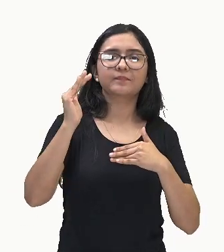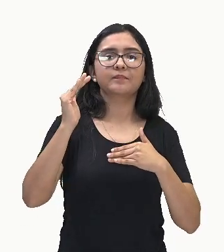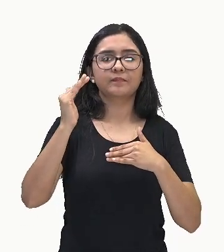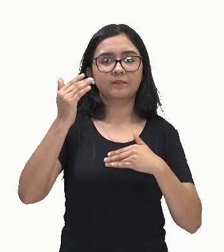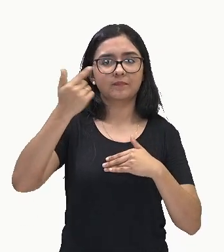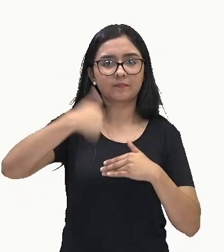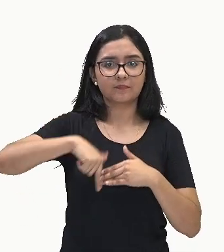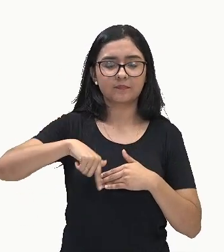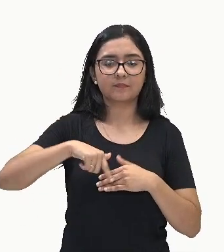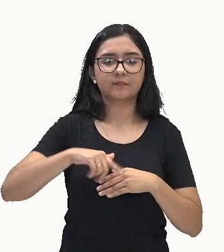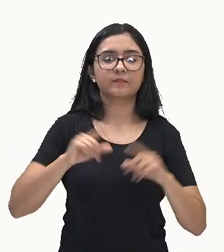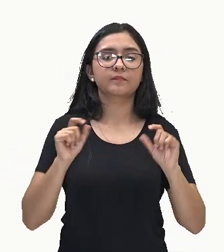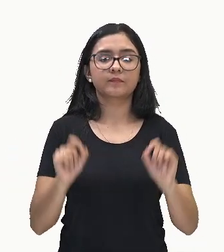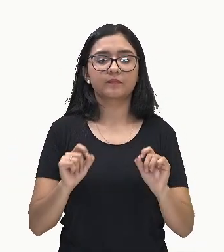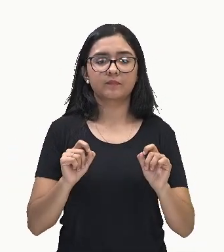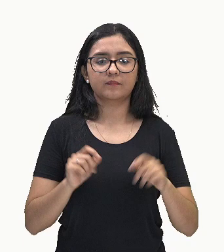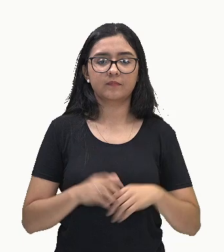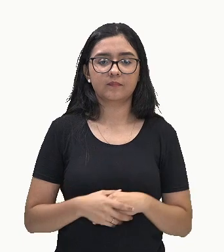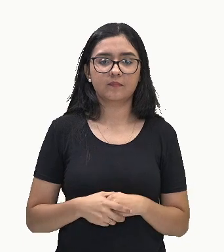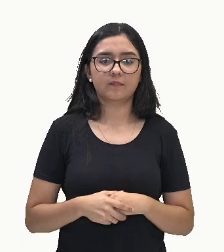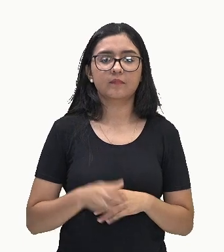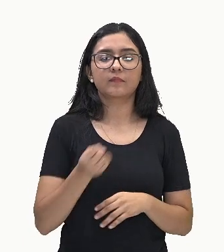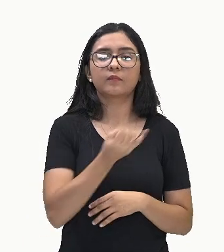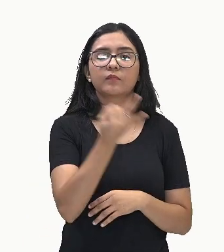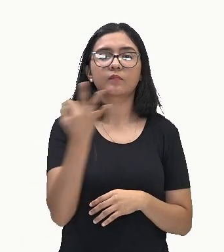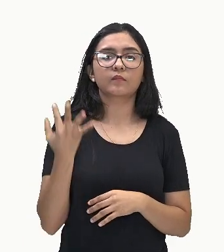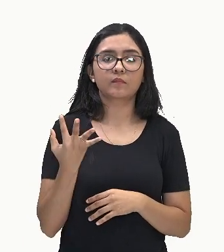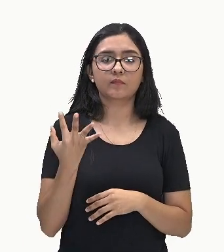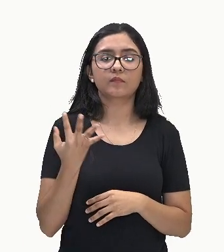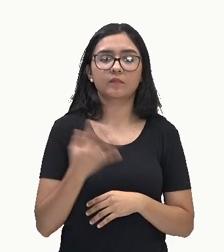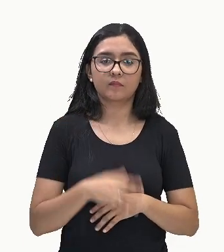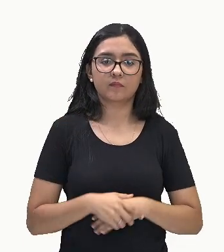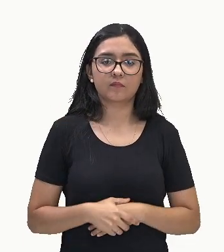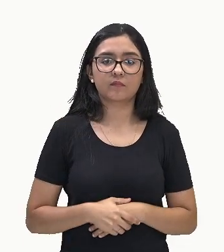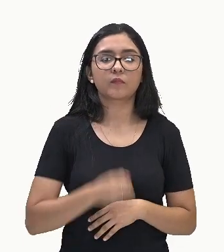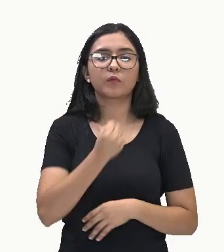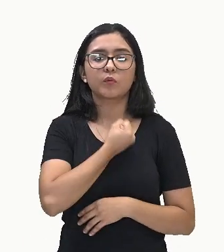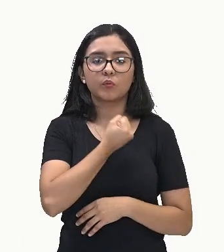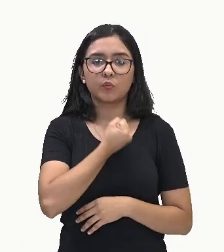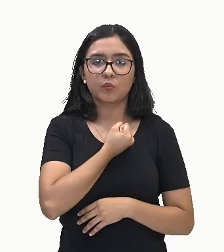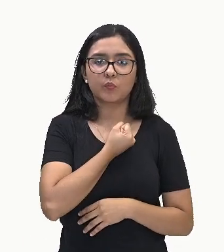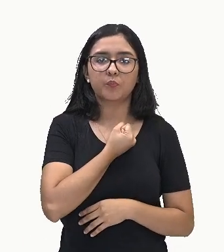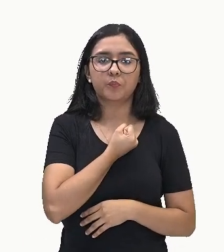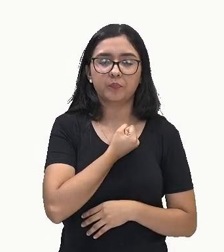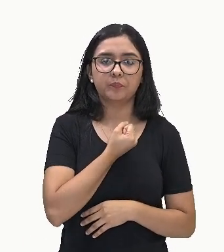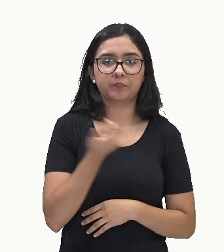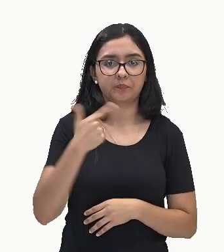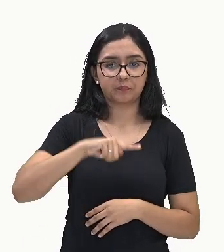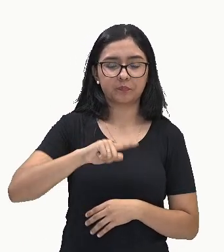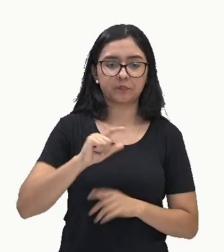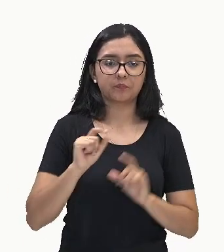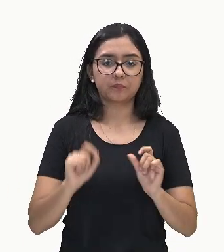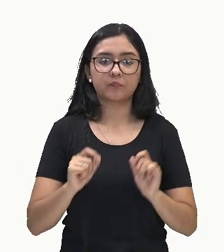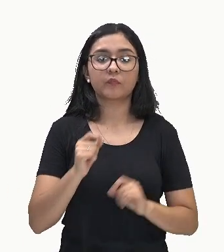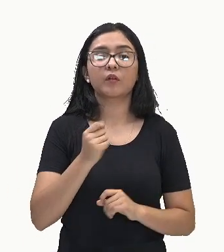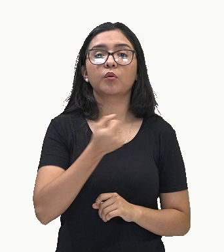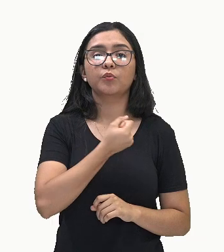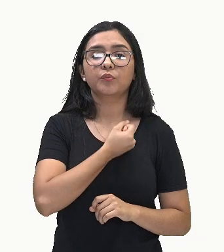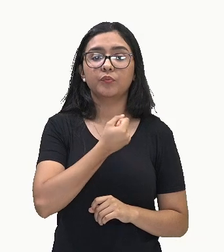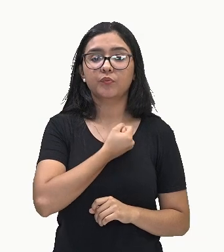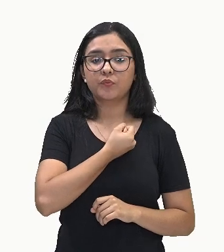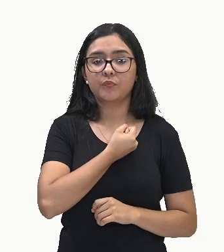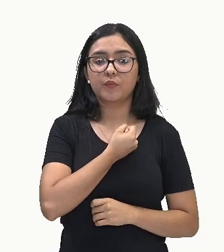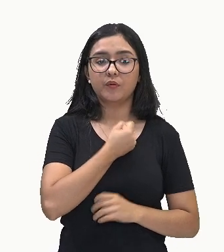maior ocorrência de repetições de casos de número de vezes que ocorreu foi o número